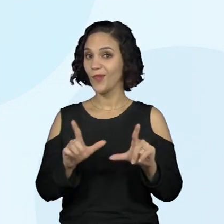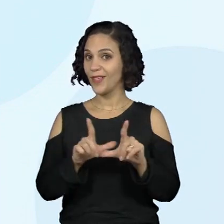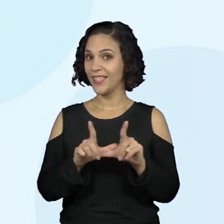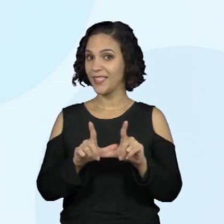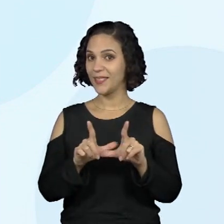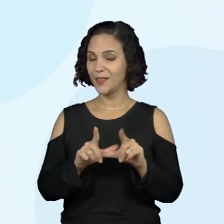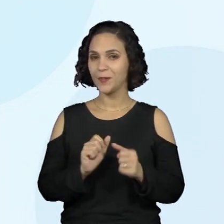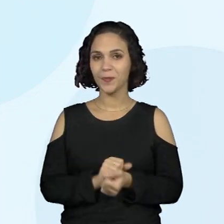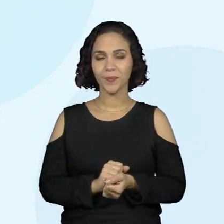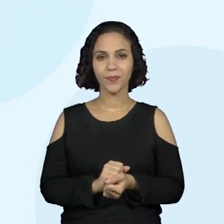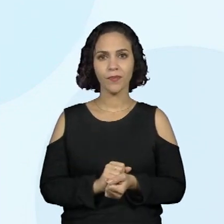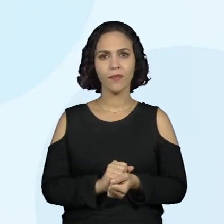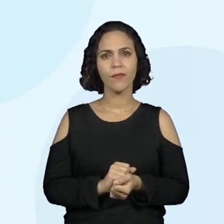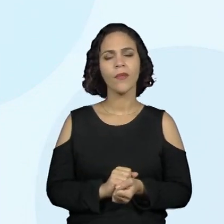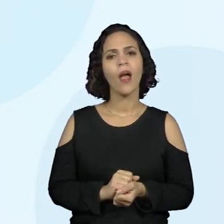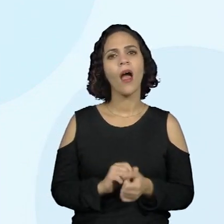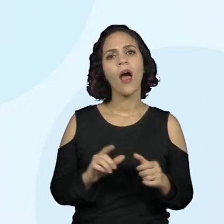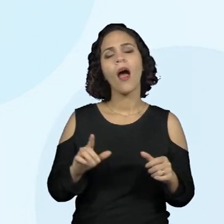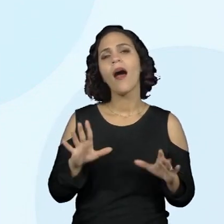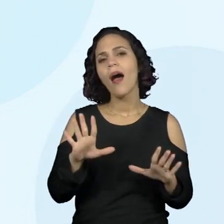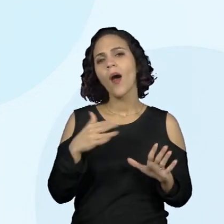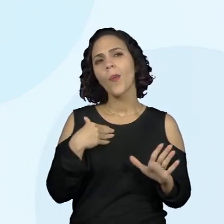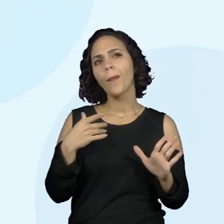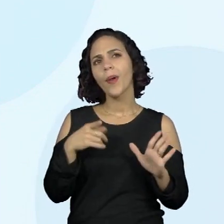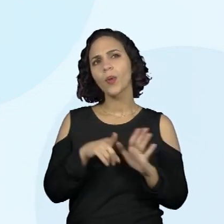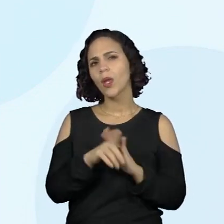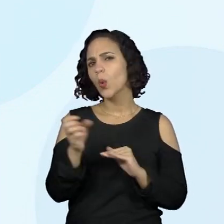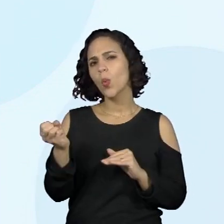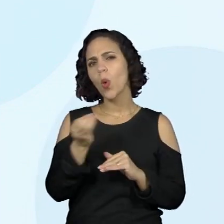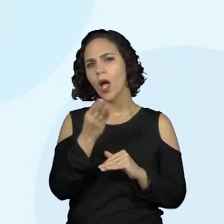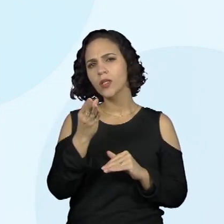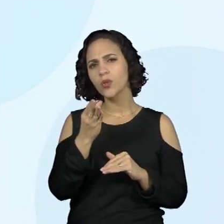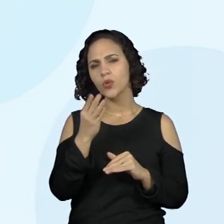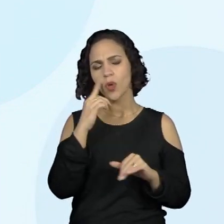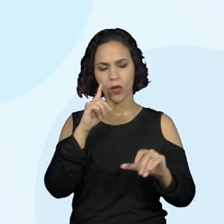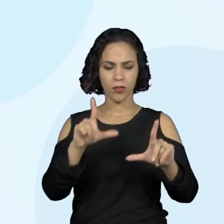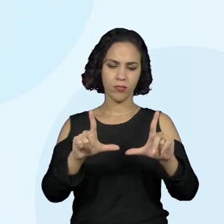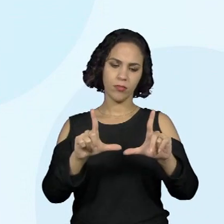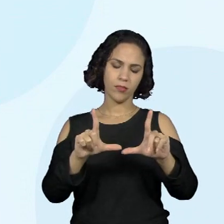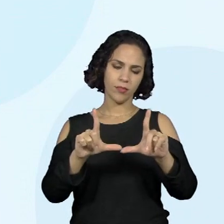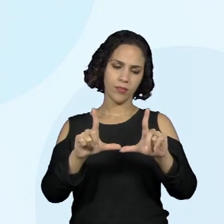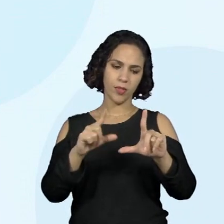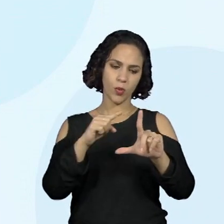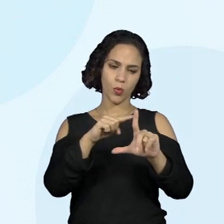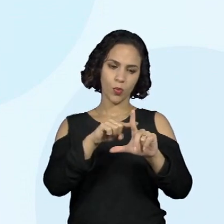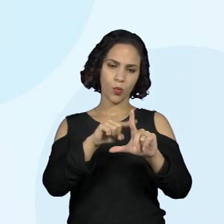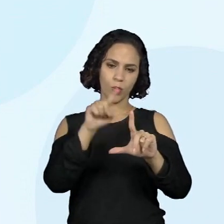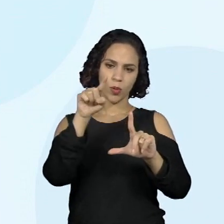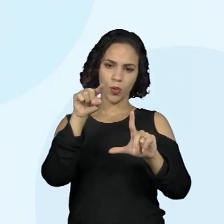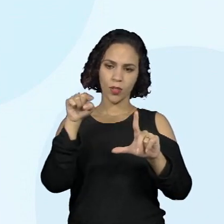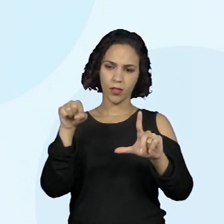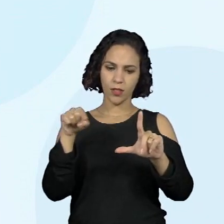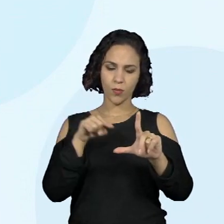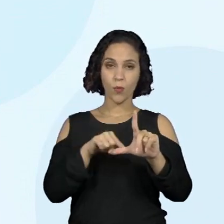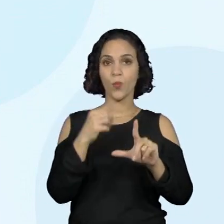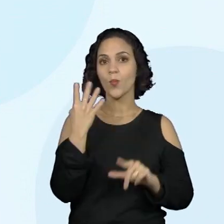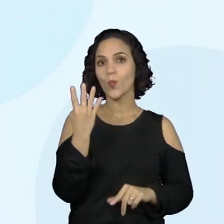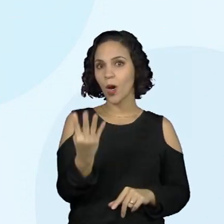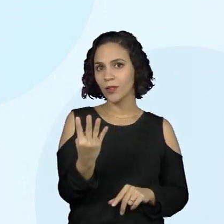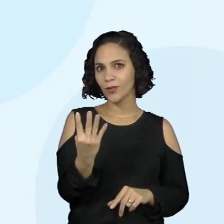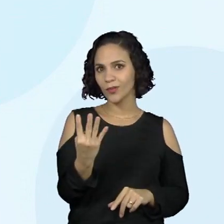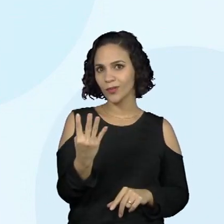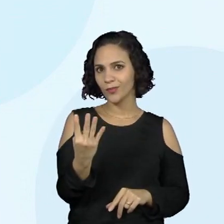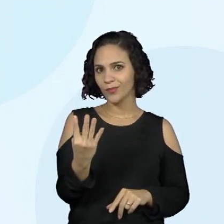Com quantos lados? 1, 2, 3, 4.